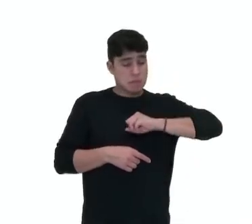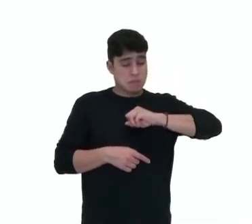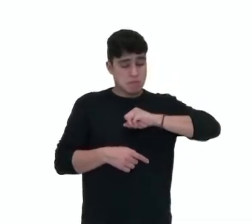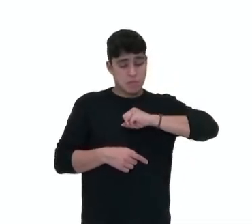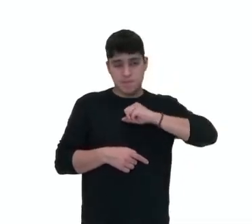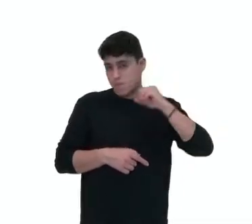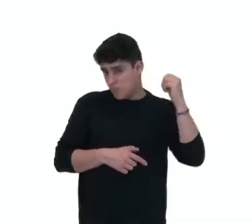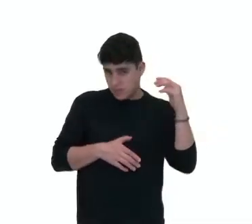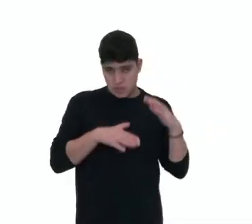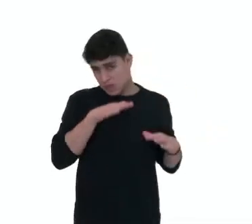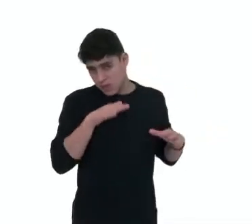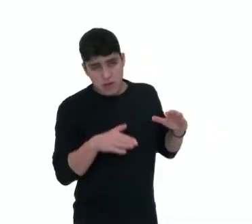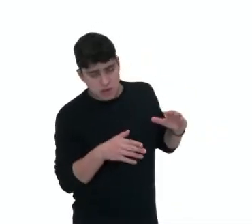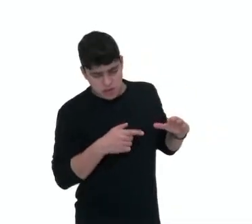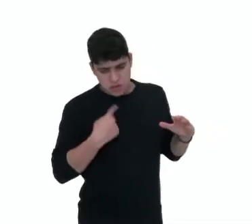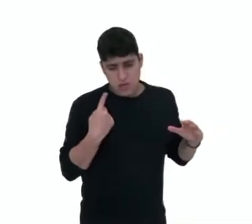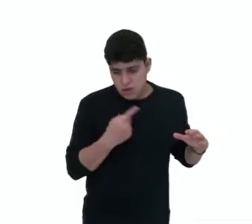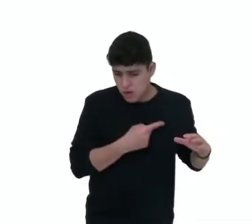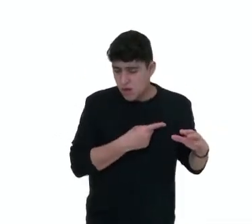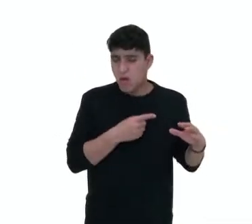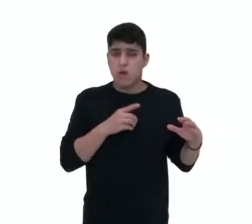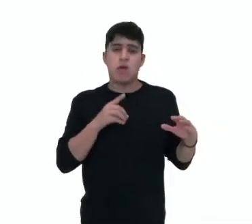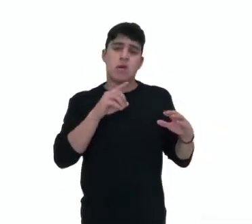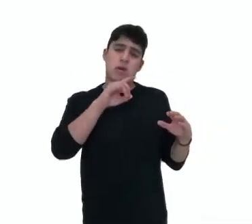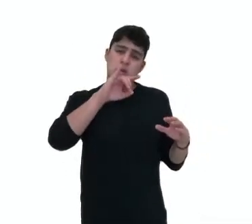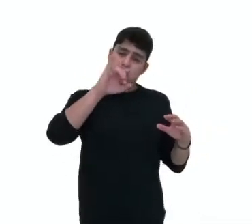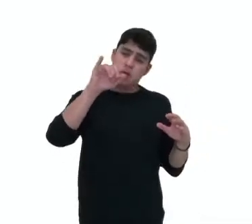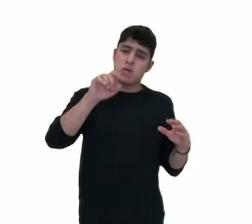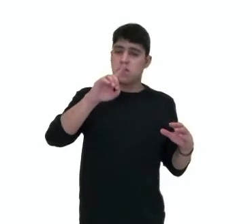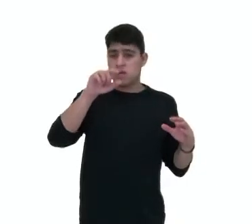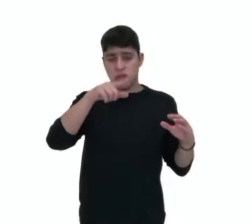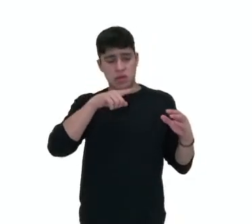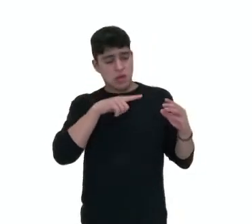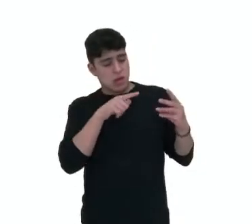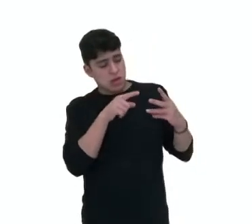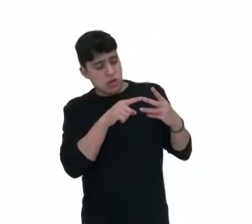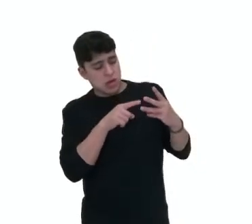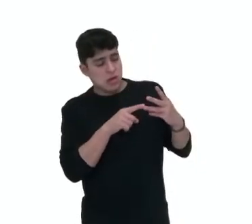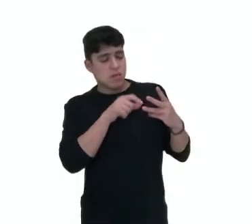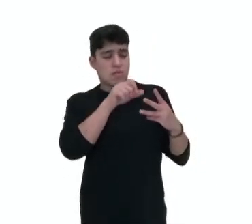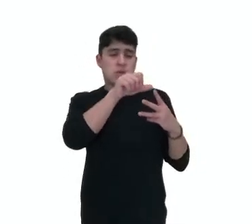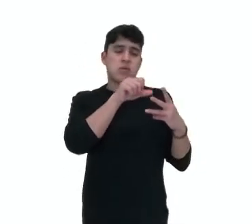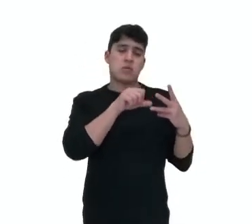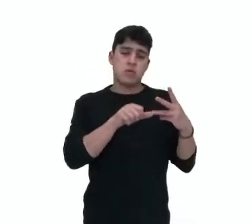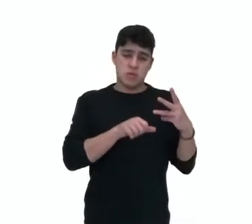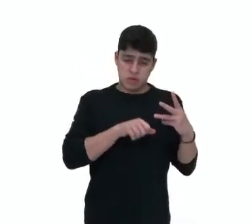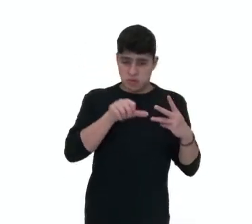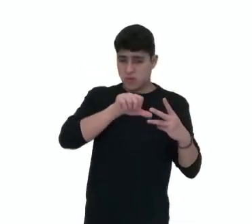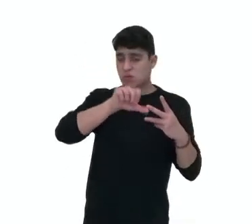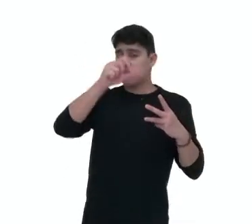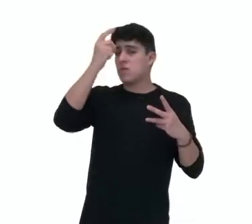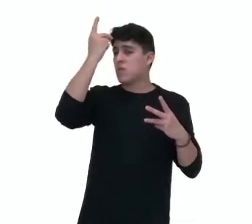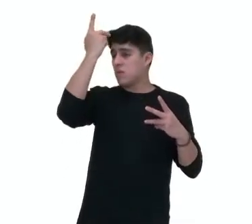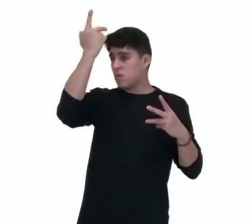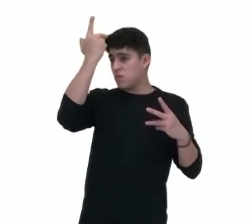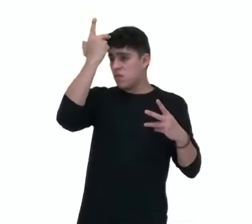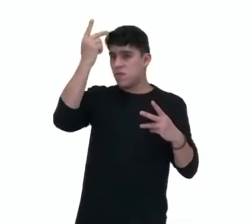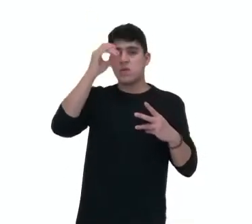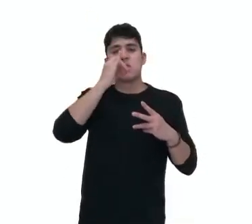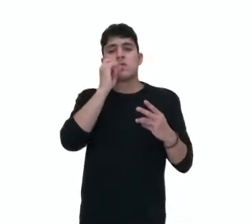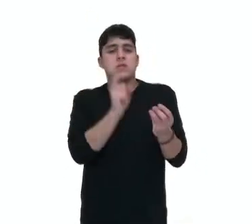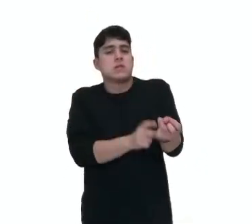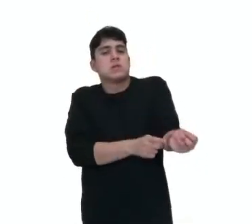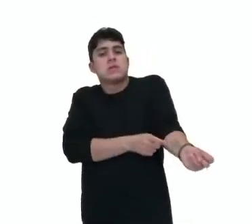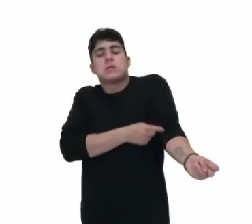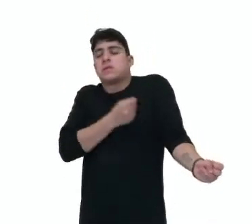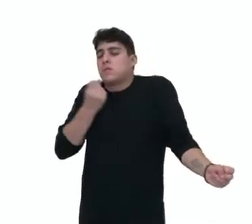Às vezes, no nosso dia a dia, nós temos a bradicardia e a taquicardia, mas é uma situação que foi posta. Ficamos